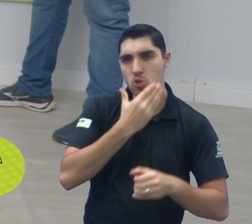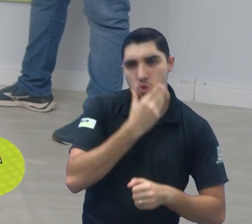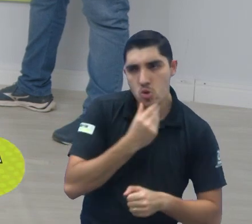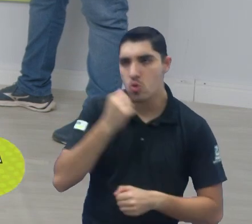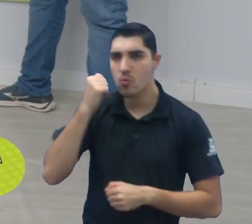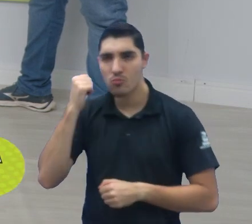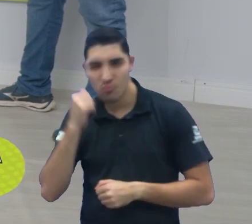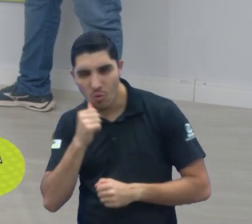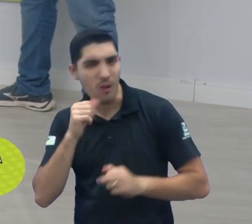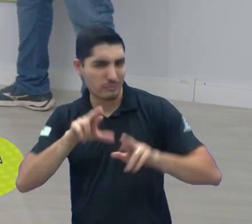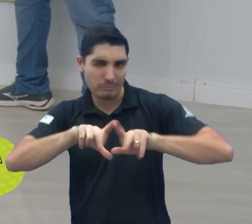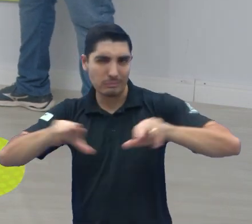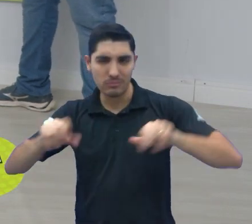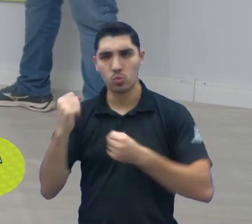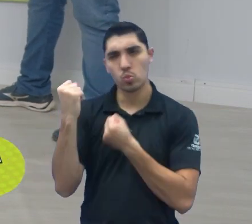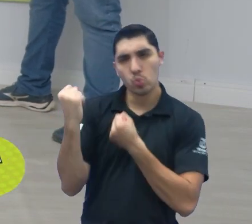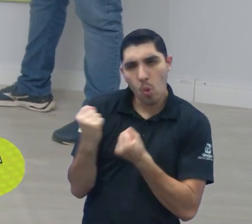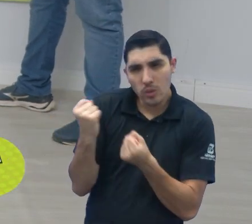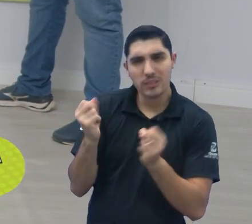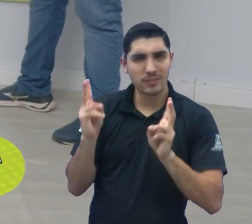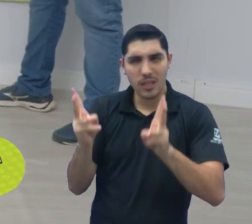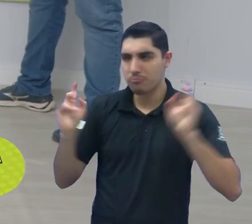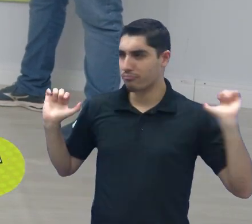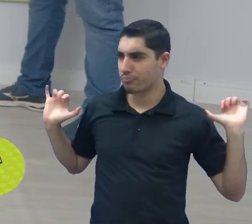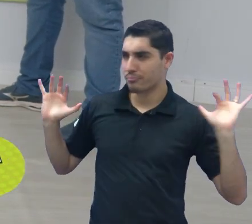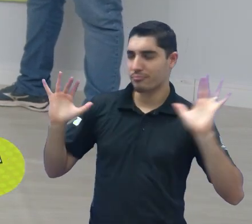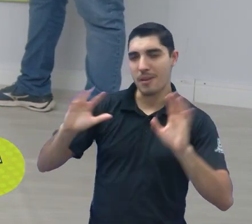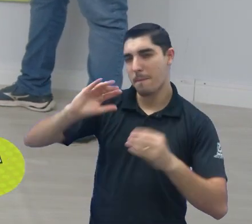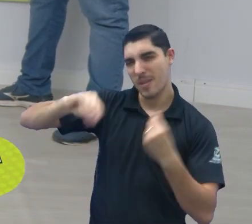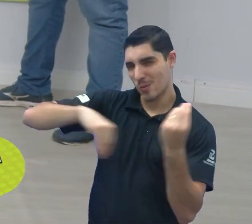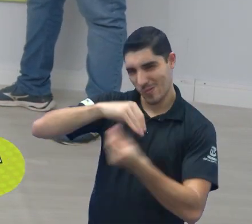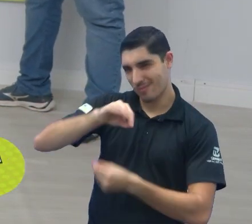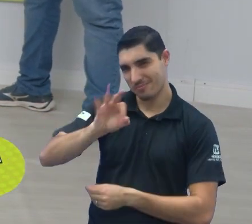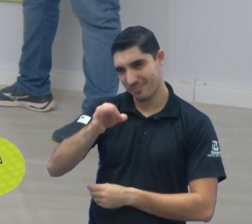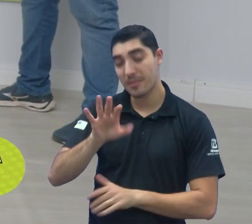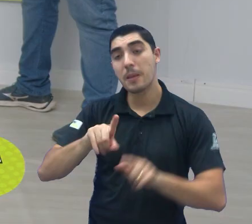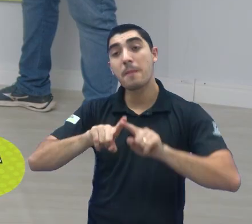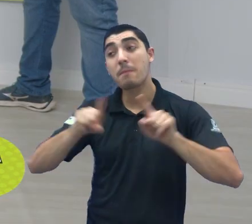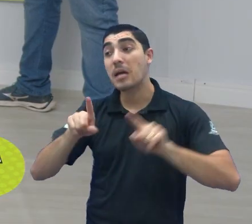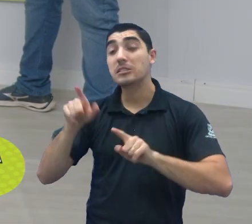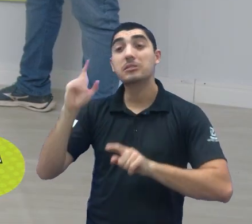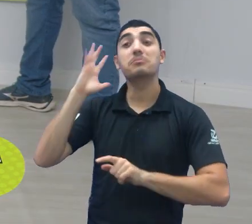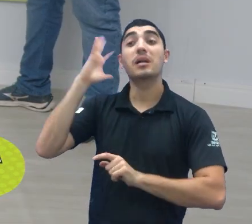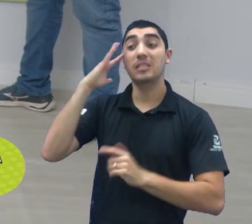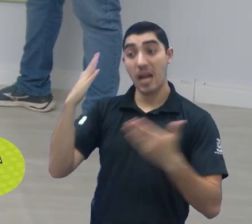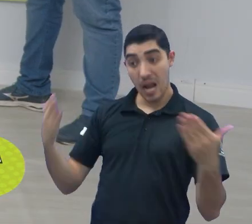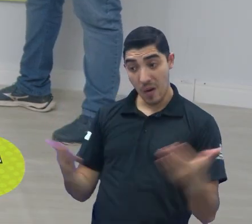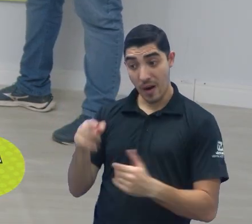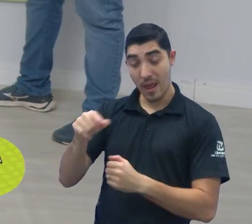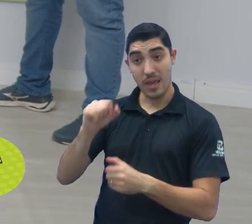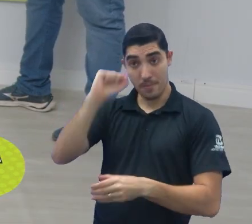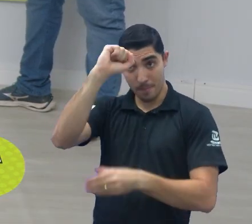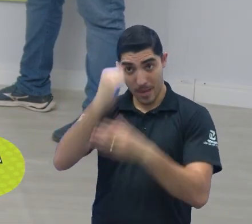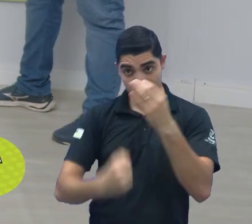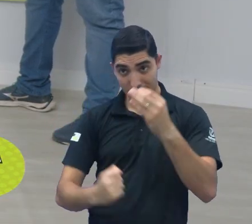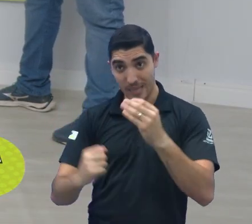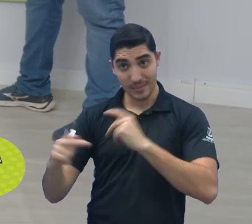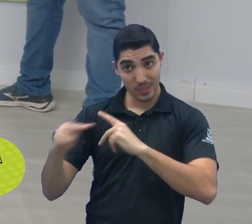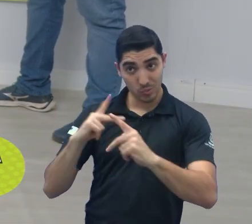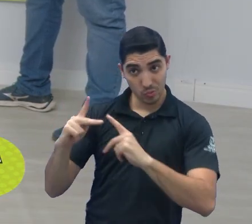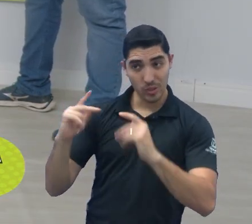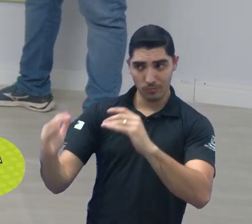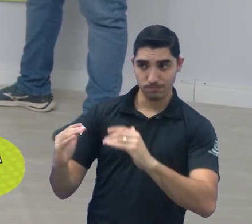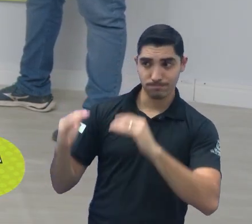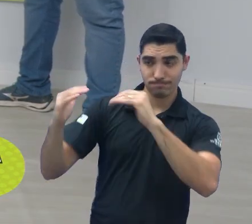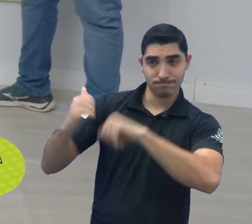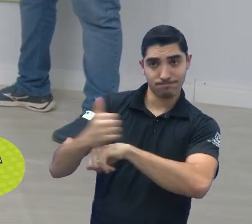se entrelaçam, né? O que ele pode esperar desse São José Basquetebol, ou time adulto desse São José, que você já